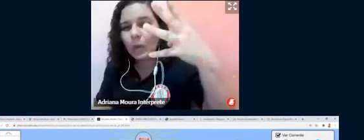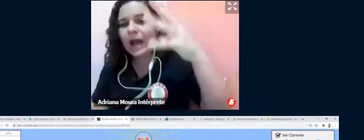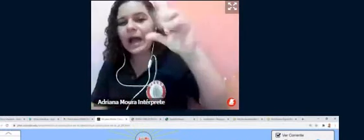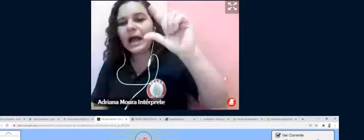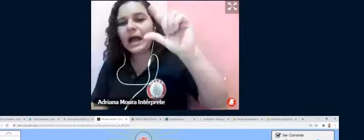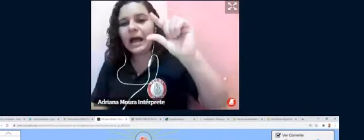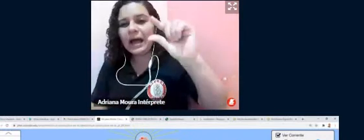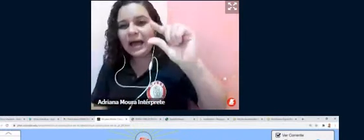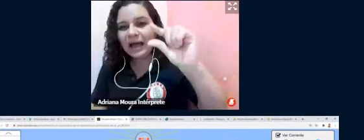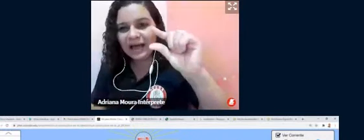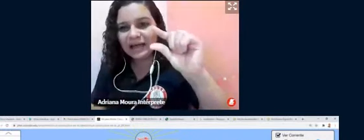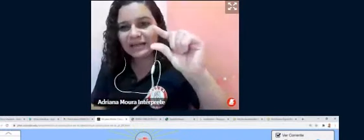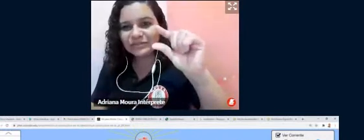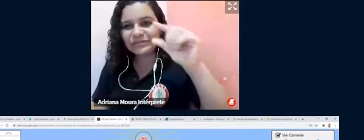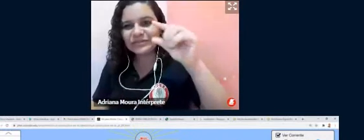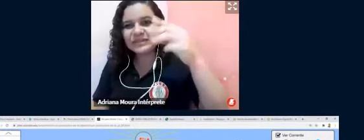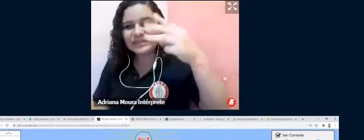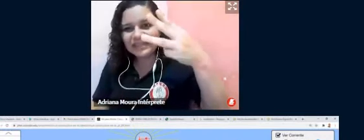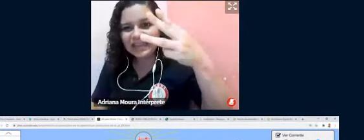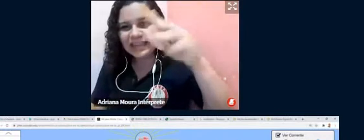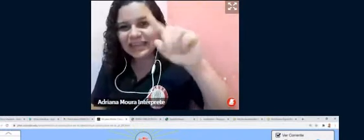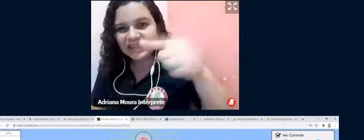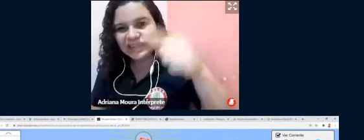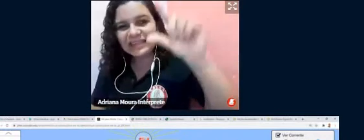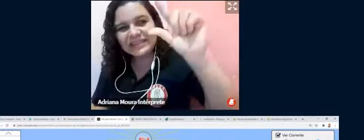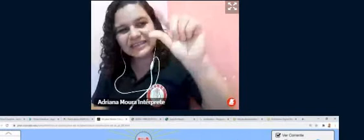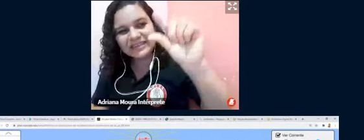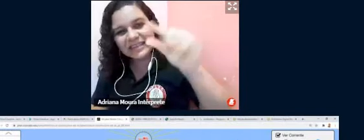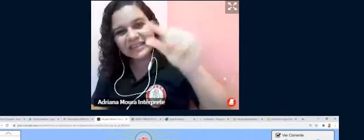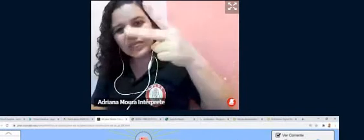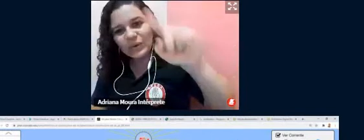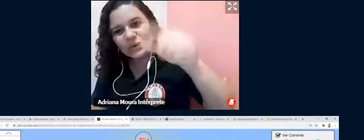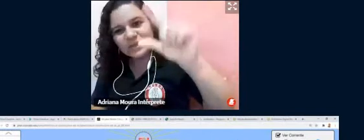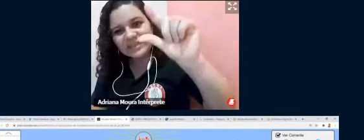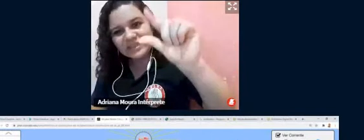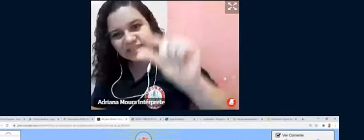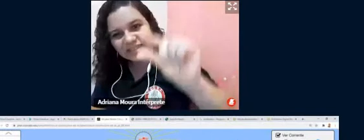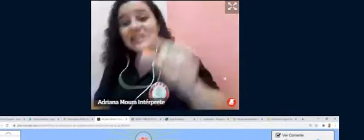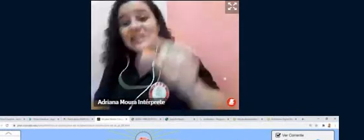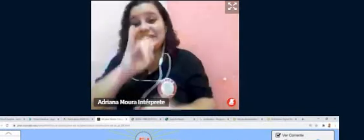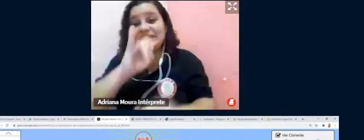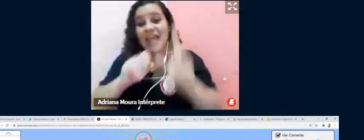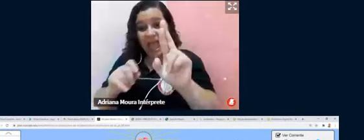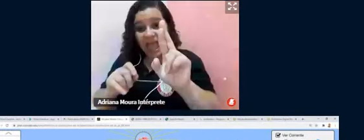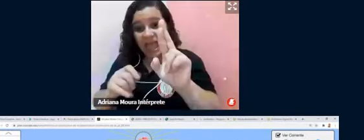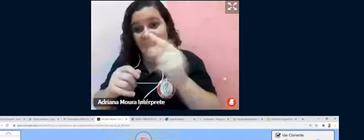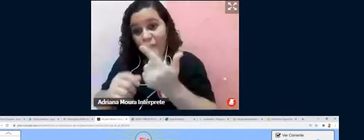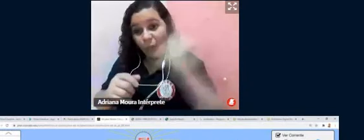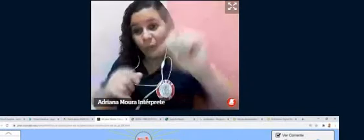ó, tá aumentando. 3,5, 3, 2,5, e a corrente vai aumentando nesse trecho. O medidor tá,